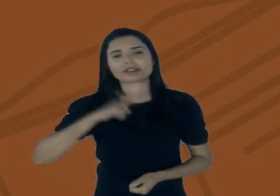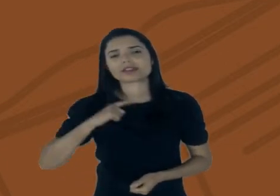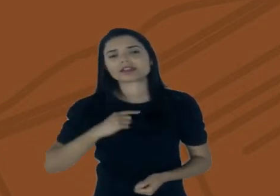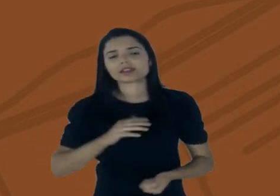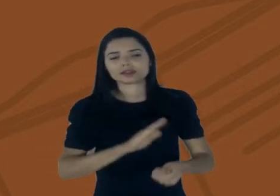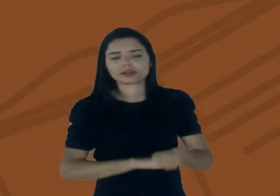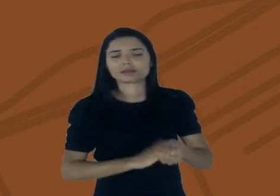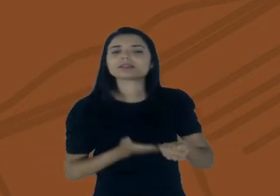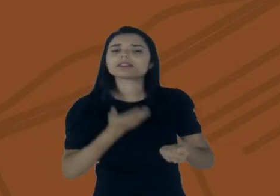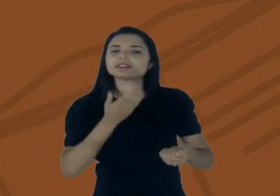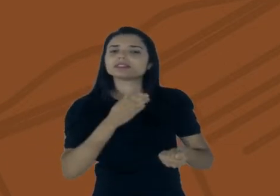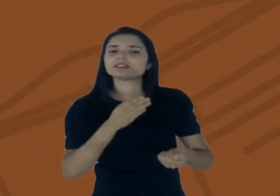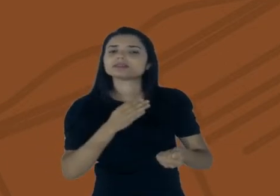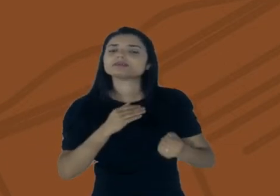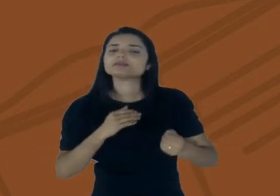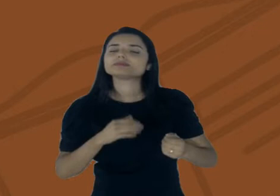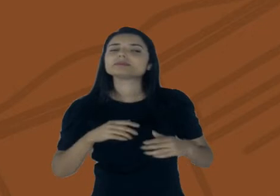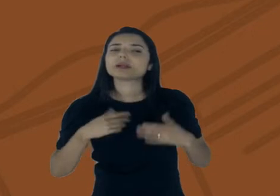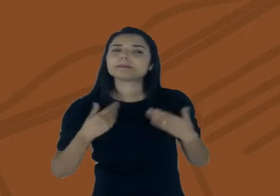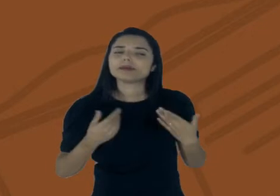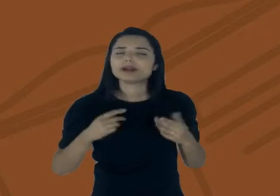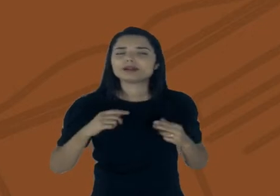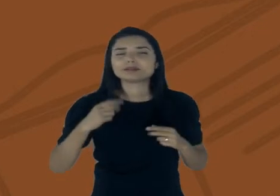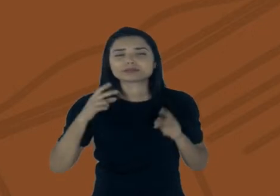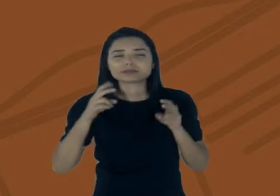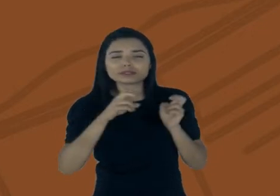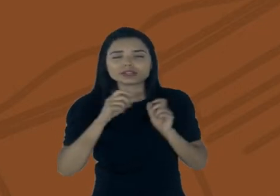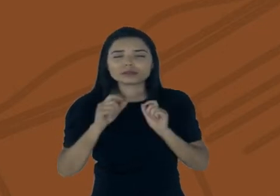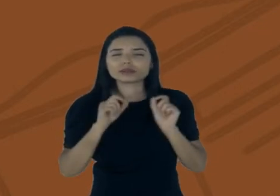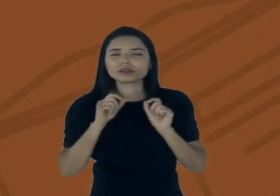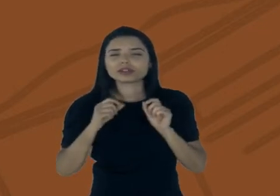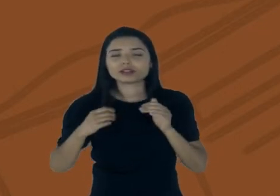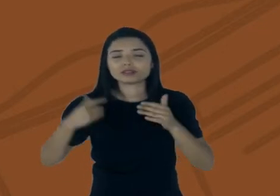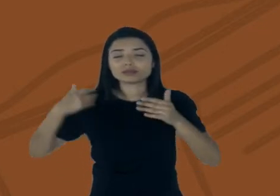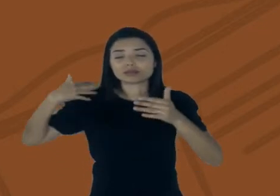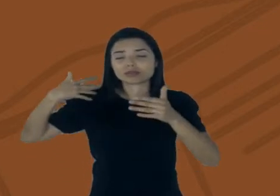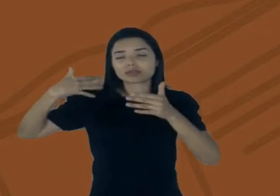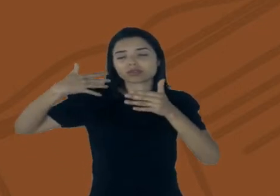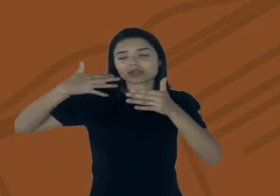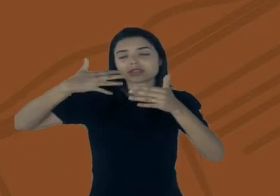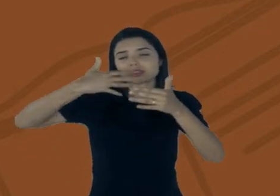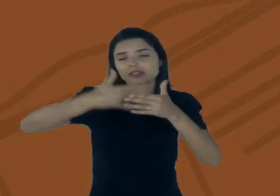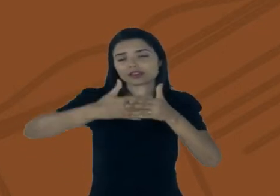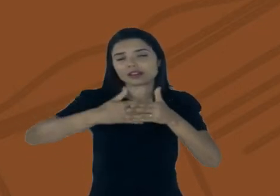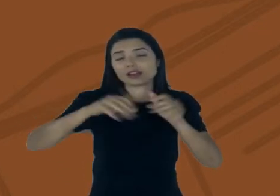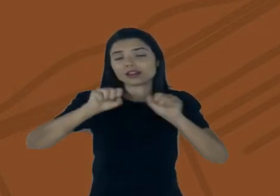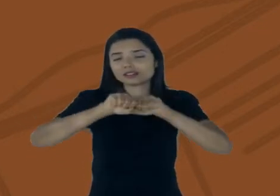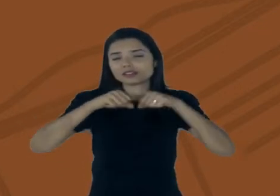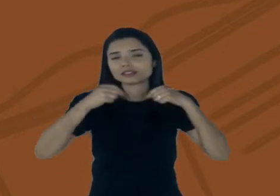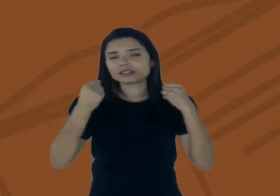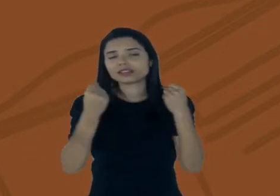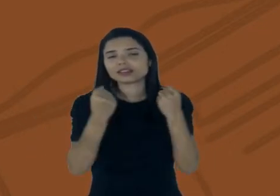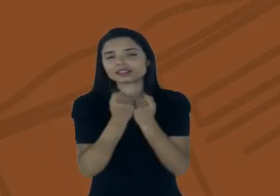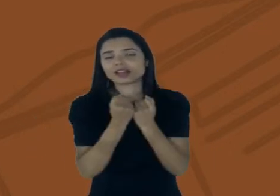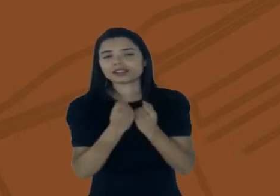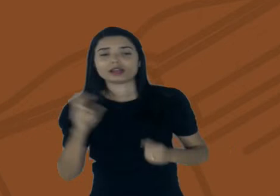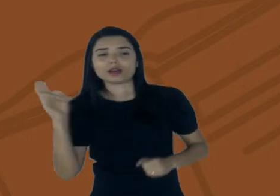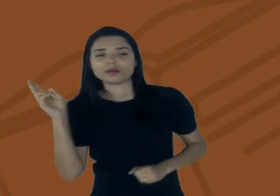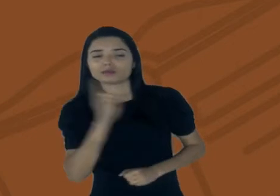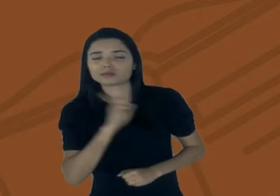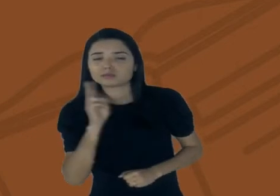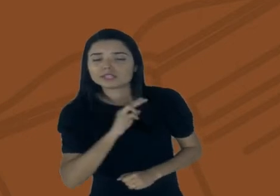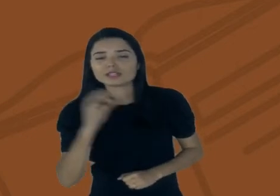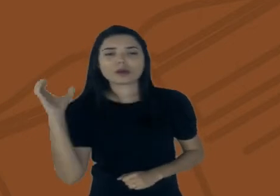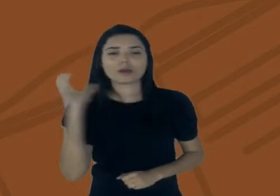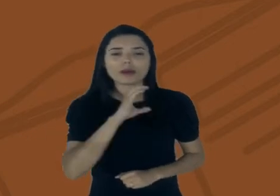que, com o passar do tempo, a sociedade ela vai tendo um aceleramento, as necessidades que vão sendo exigidas de todos